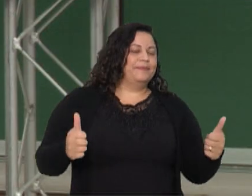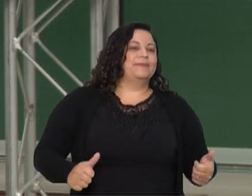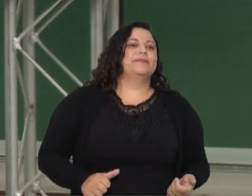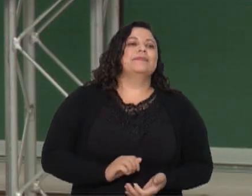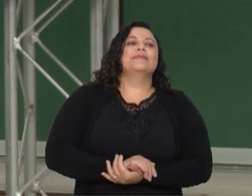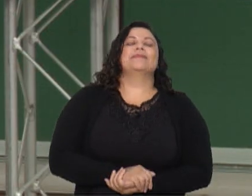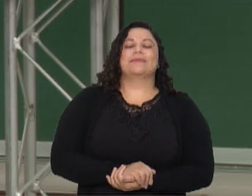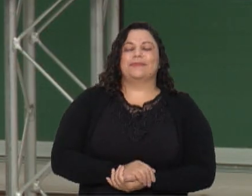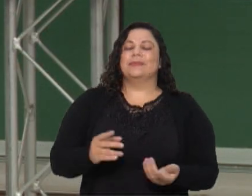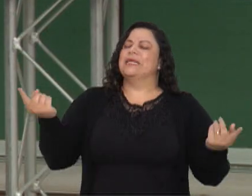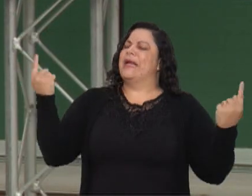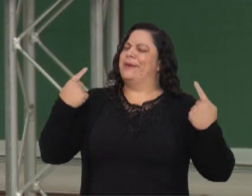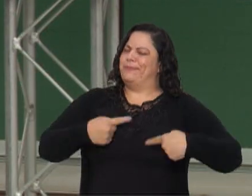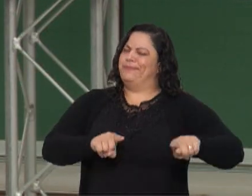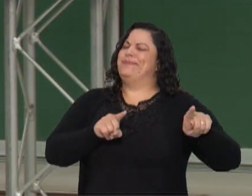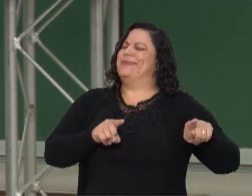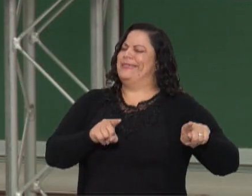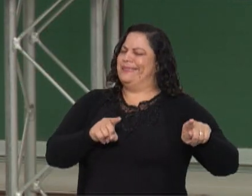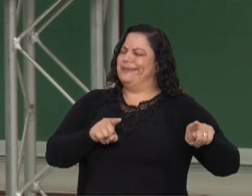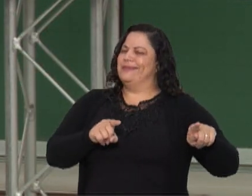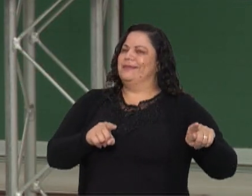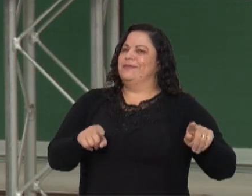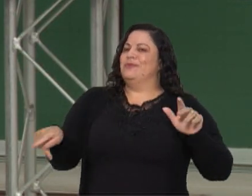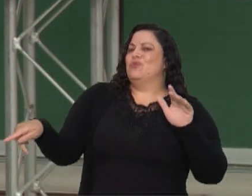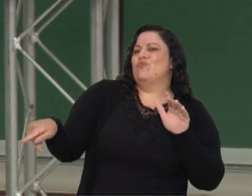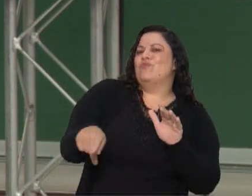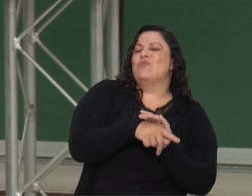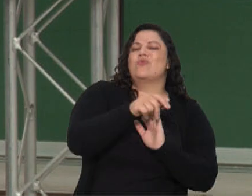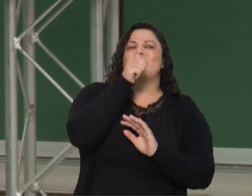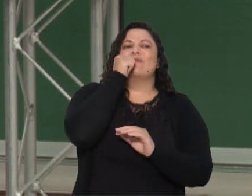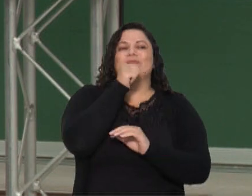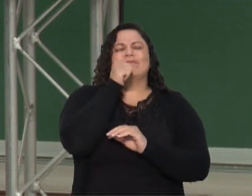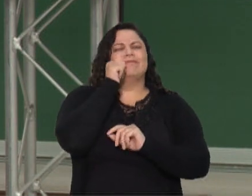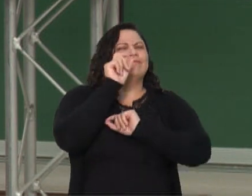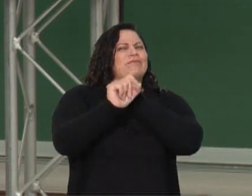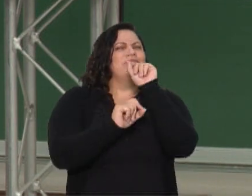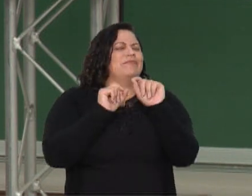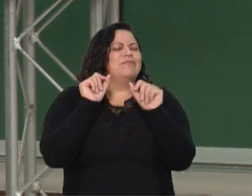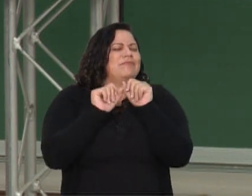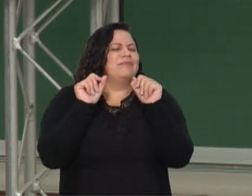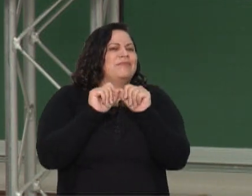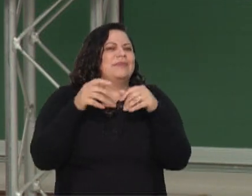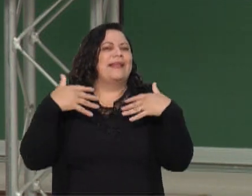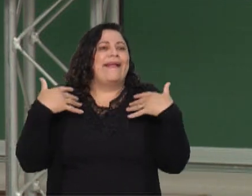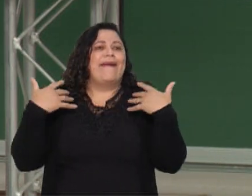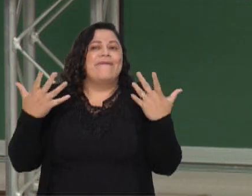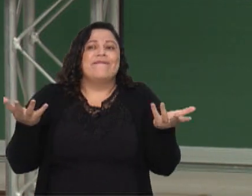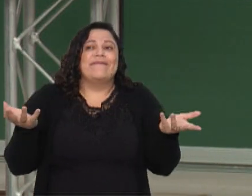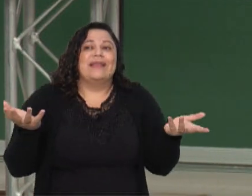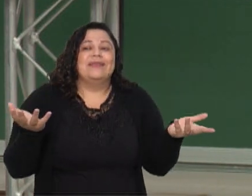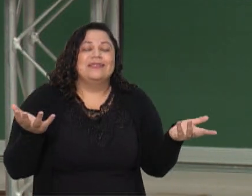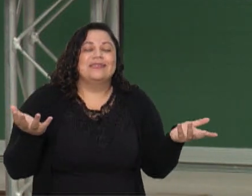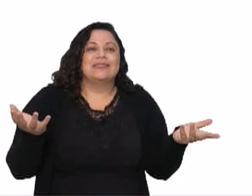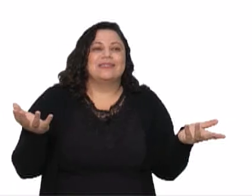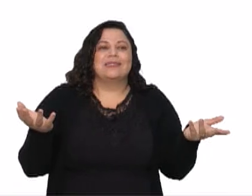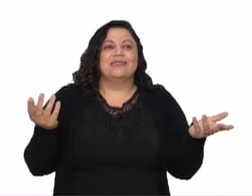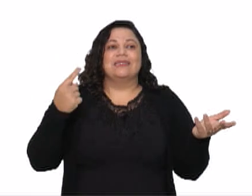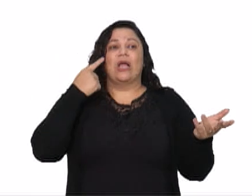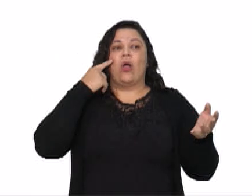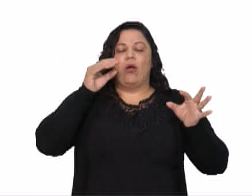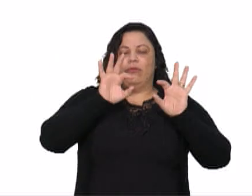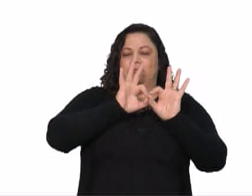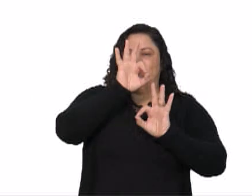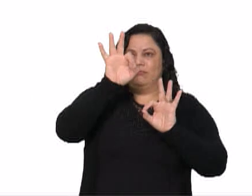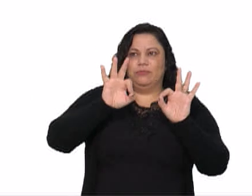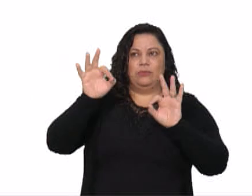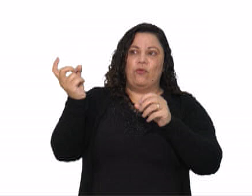bem, era um desafio dela. Então, o que, que ela fez, gente, para solucionar esse desafio? Olha só a imagem aqui,